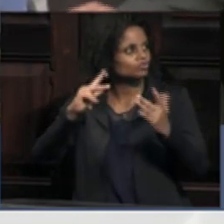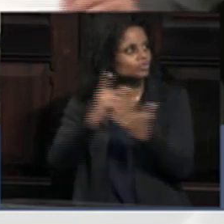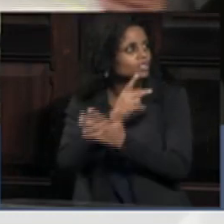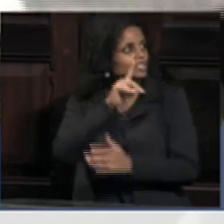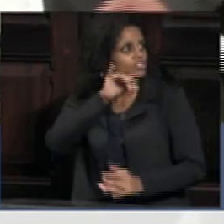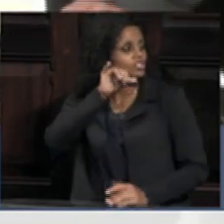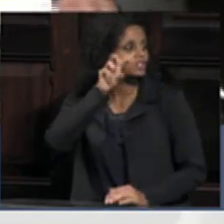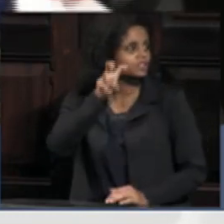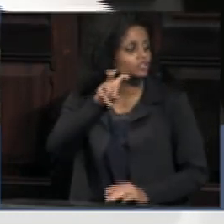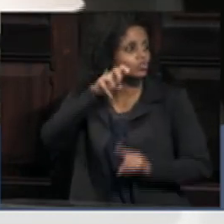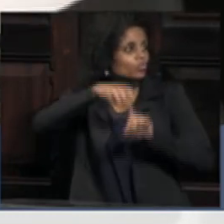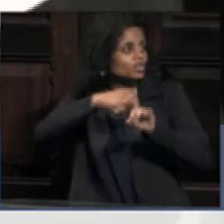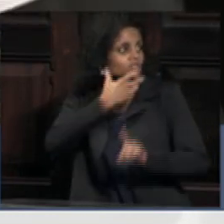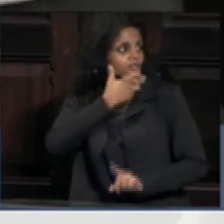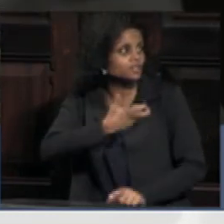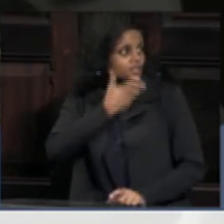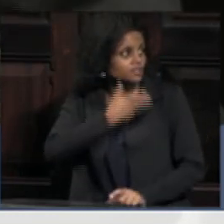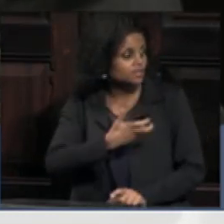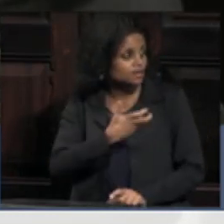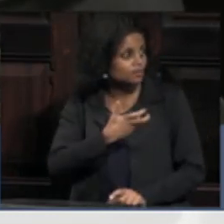dia 5 de dezembro,